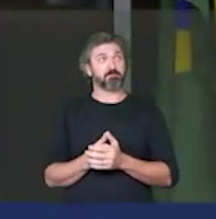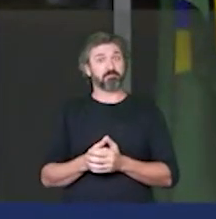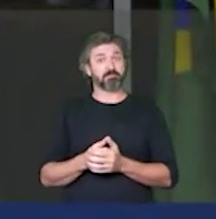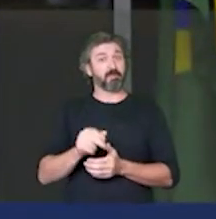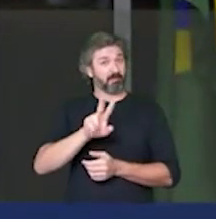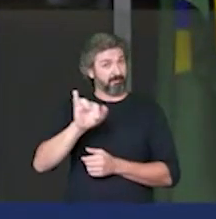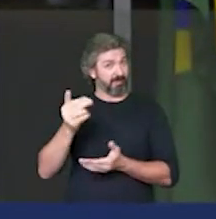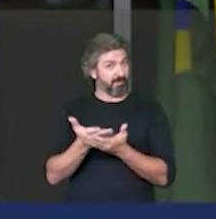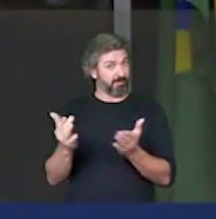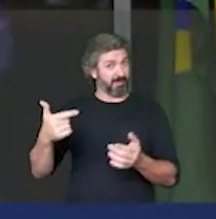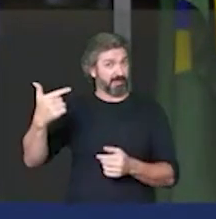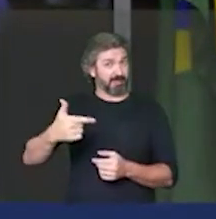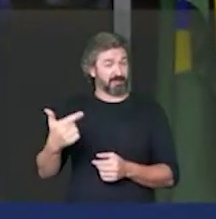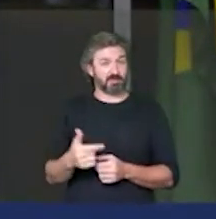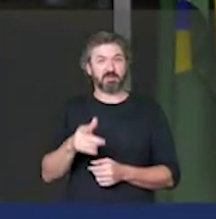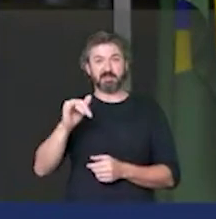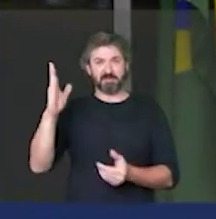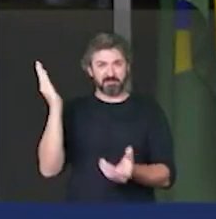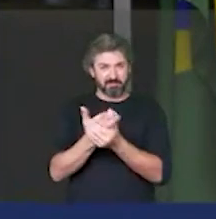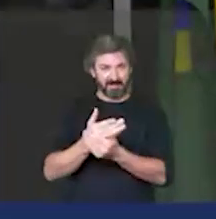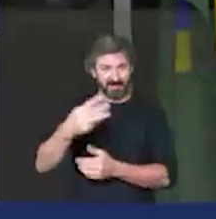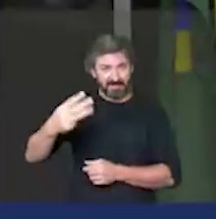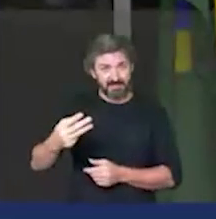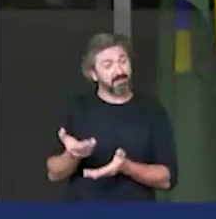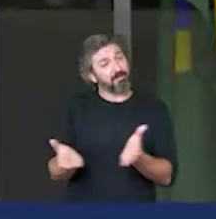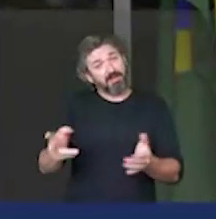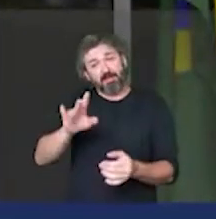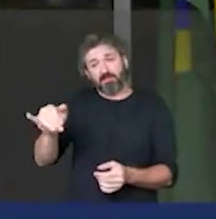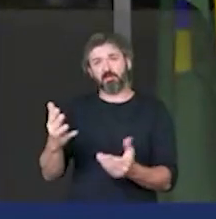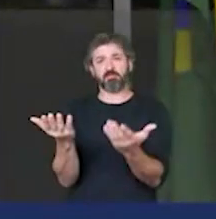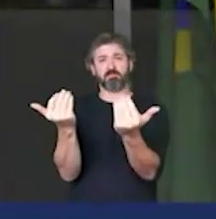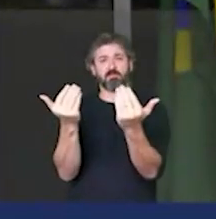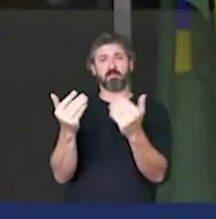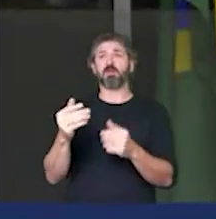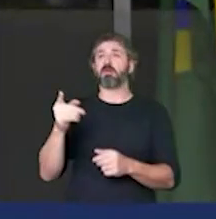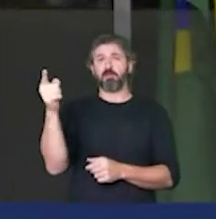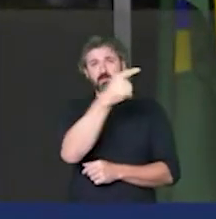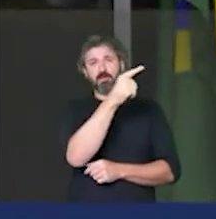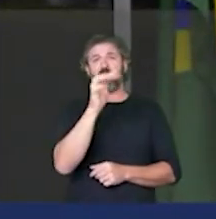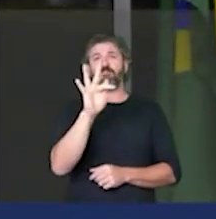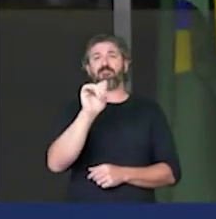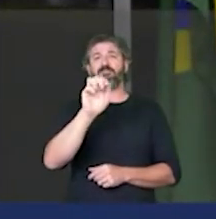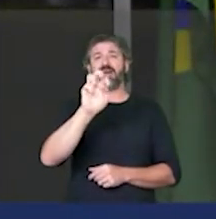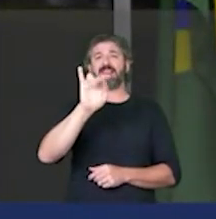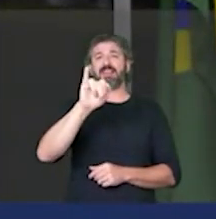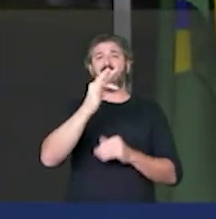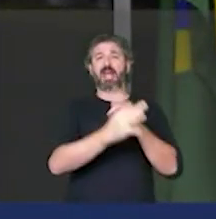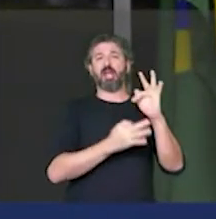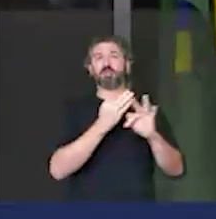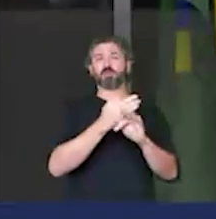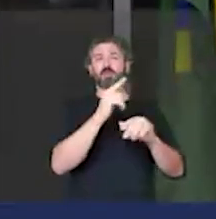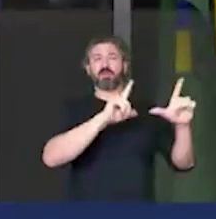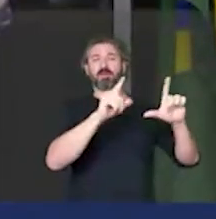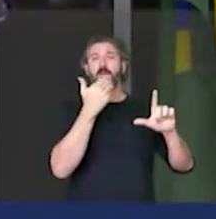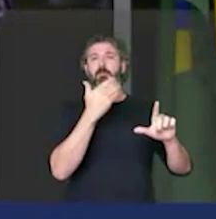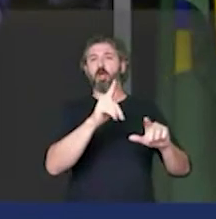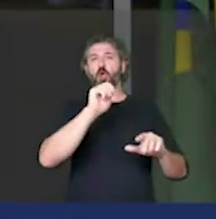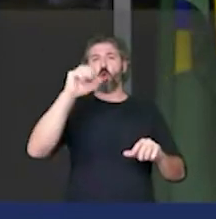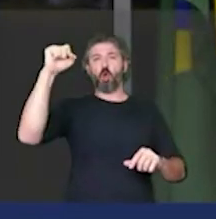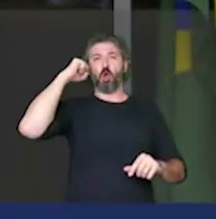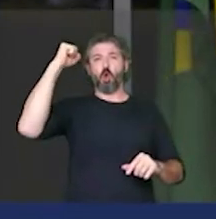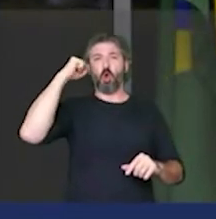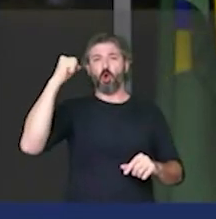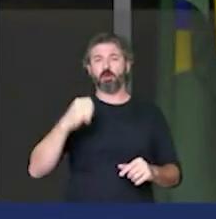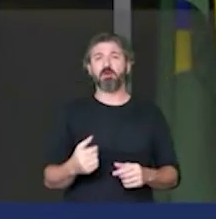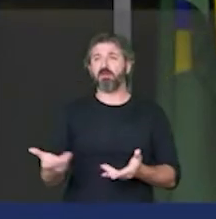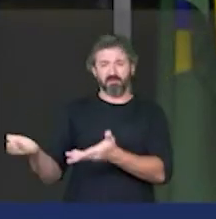vai perder a segunda, e se abrir uma terceira, vai perder também e pode pedir gol no Fantástico. Fique à vontade para